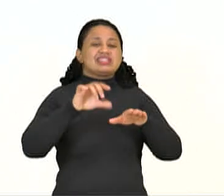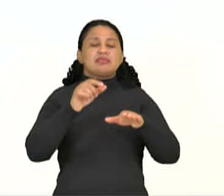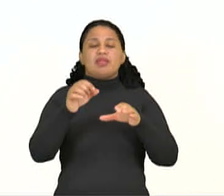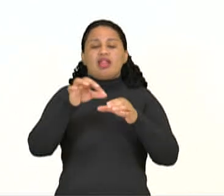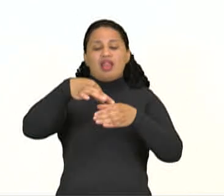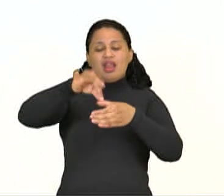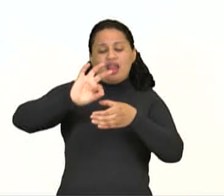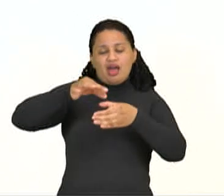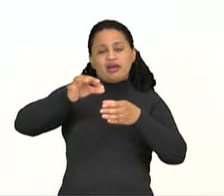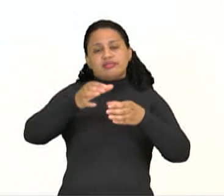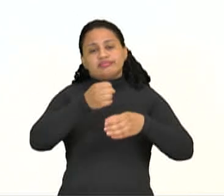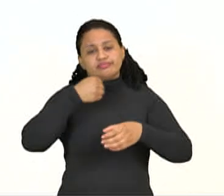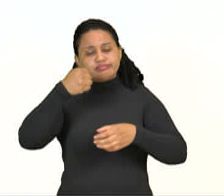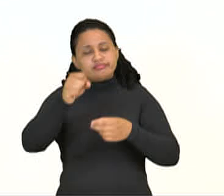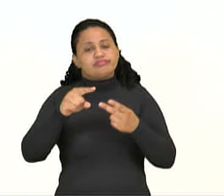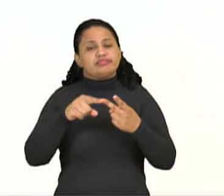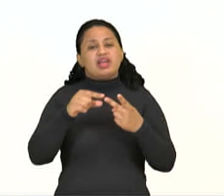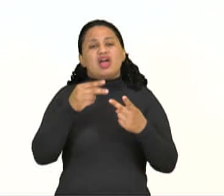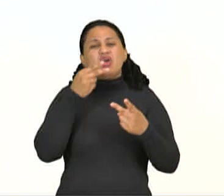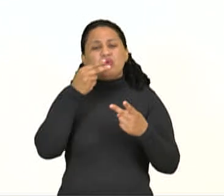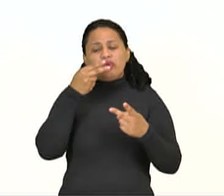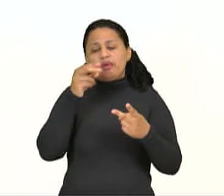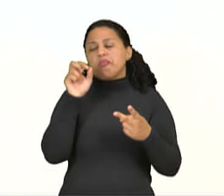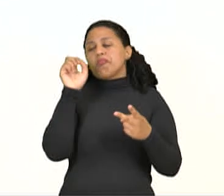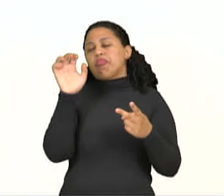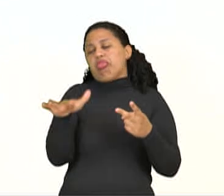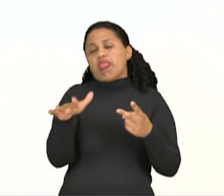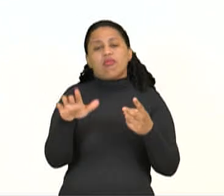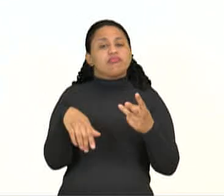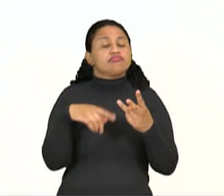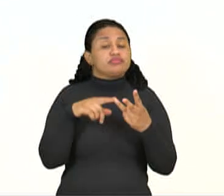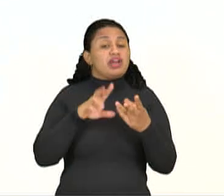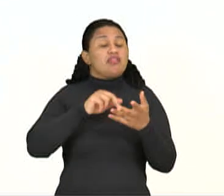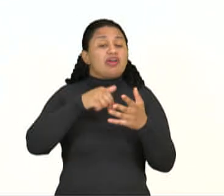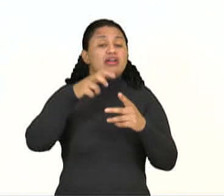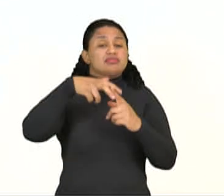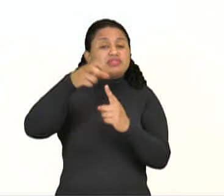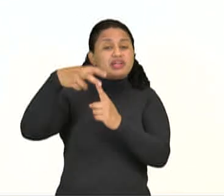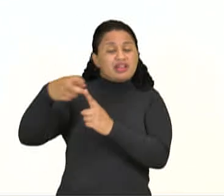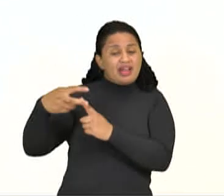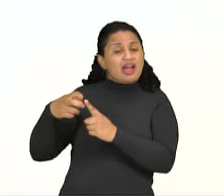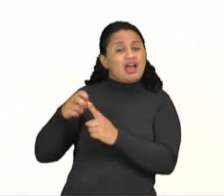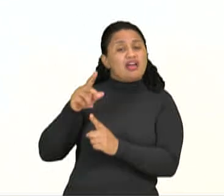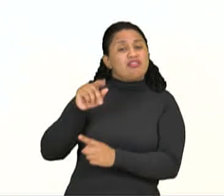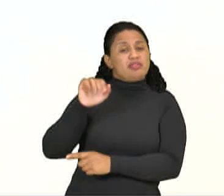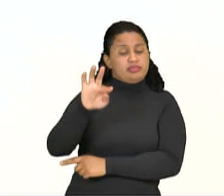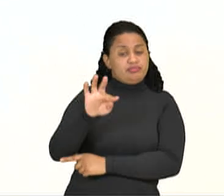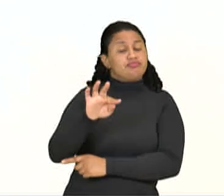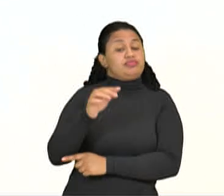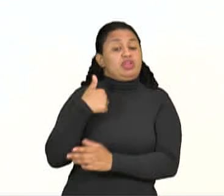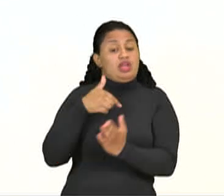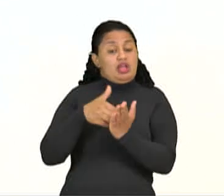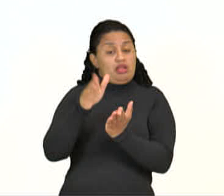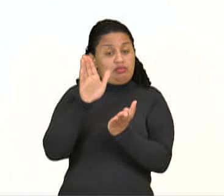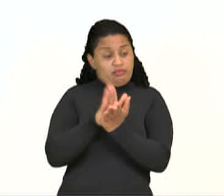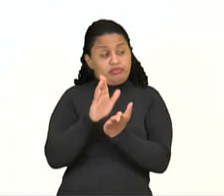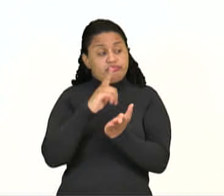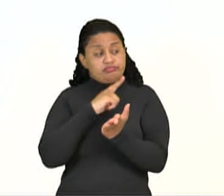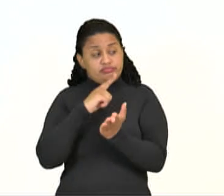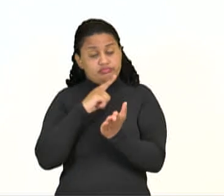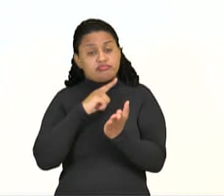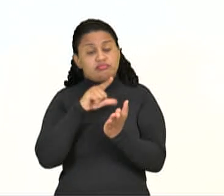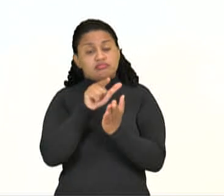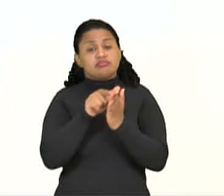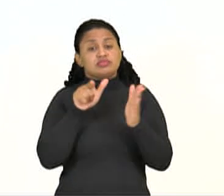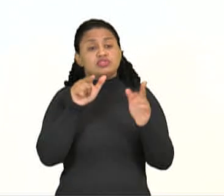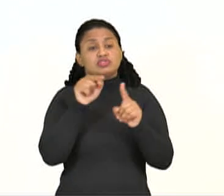cerveja, bitucas de cigarro e muitas garrafas PET. A multa para esse tipo de infração é